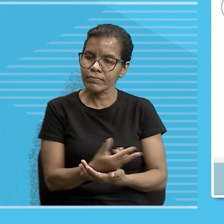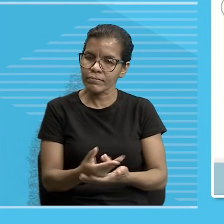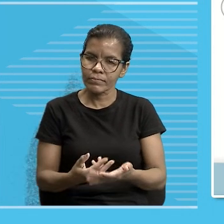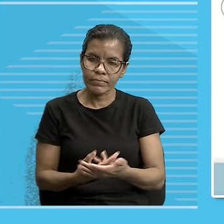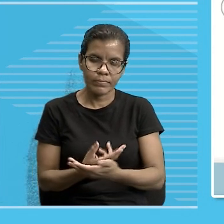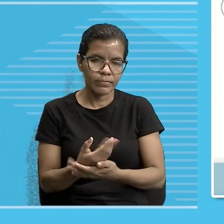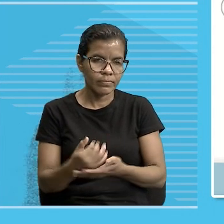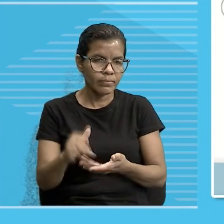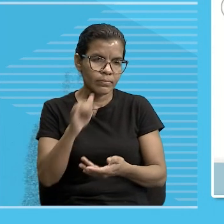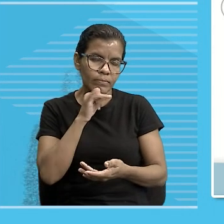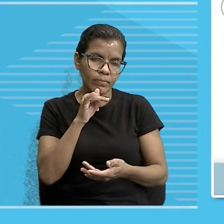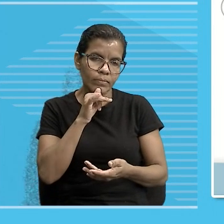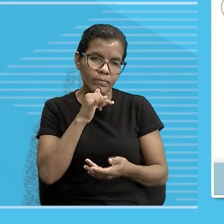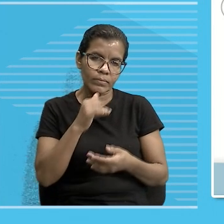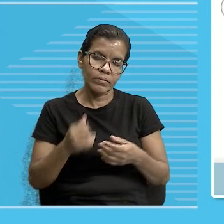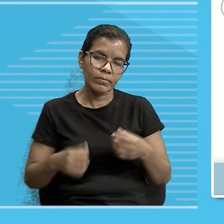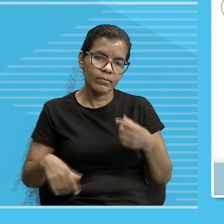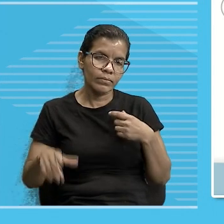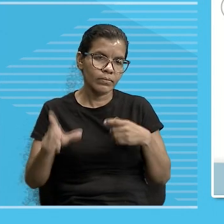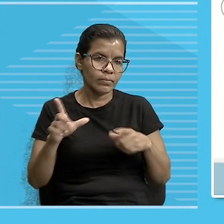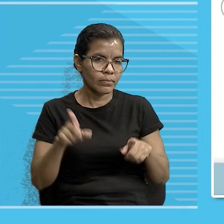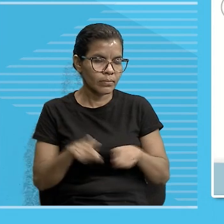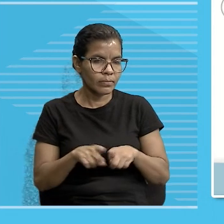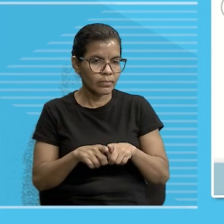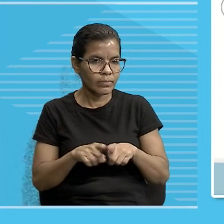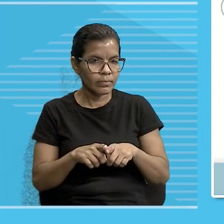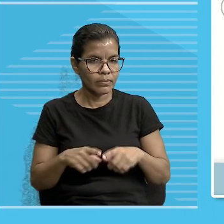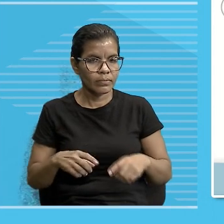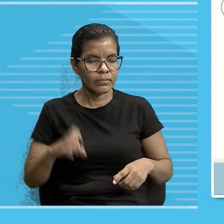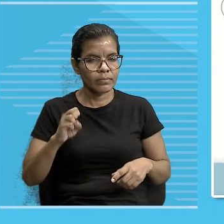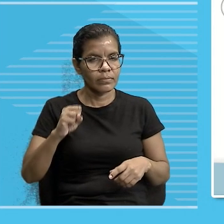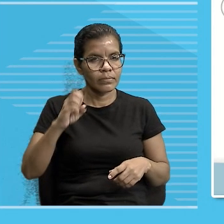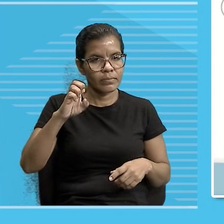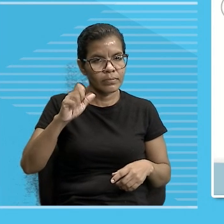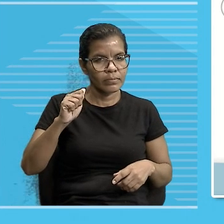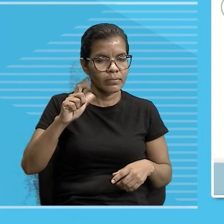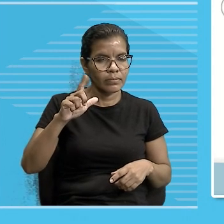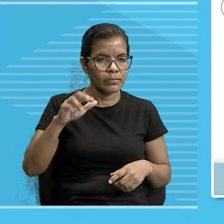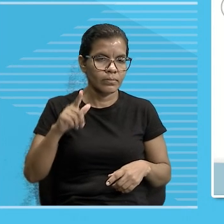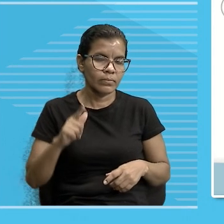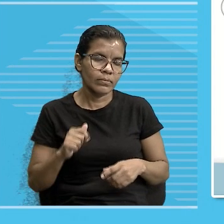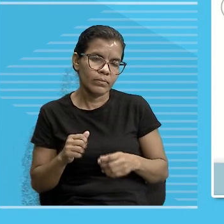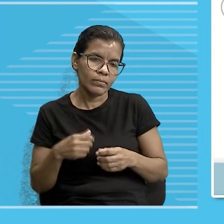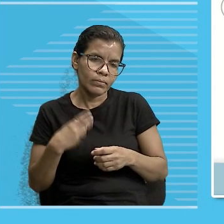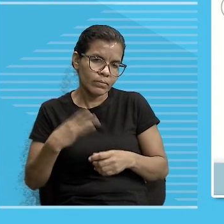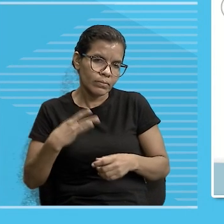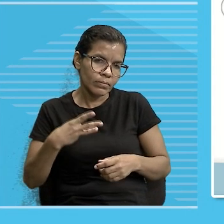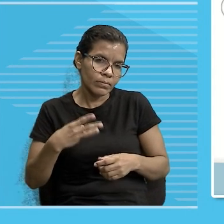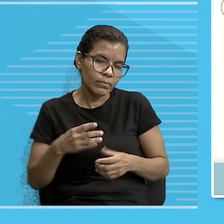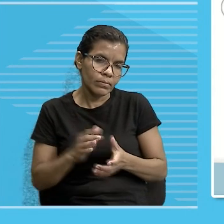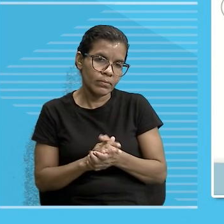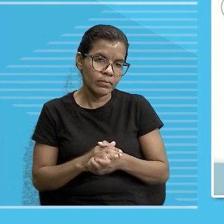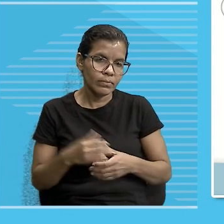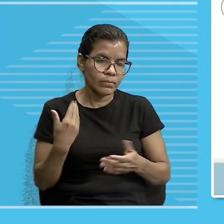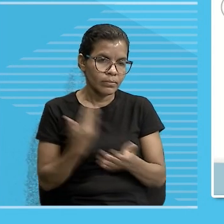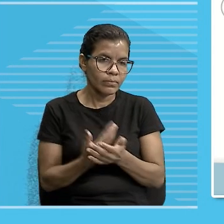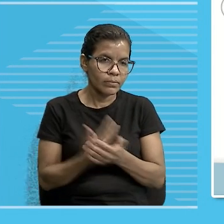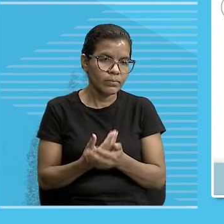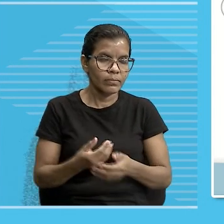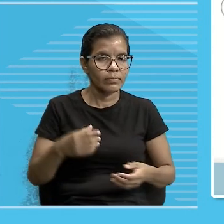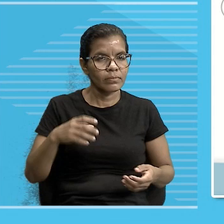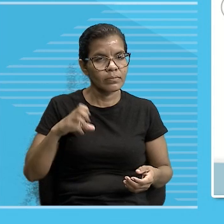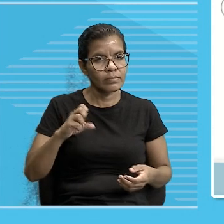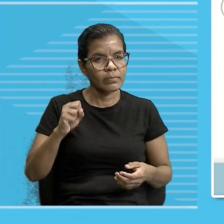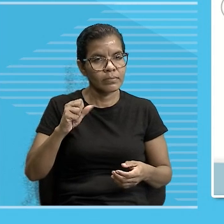também, sobre a escala Fahrenheit, sobre a escala Kelvin. São só essas três que a gente vai estudar: